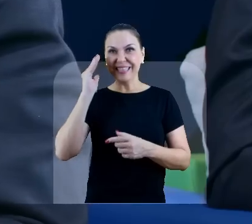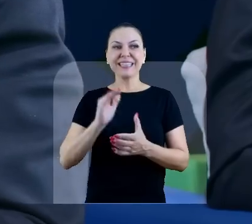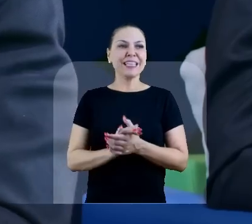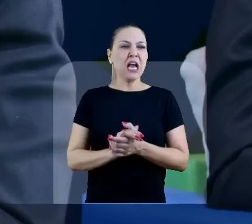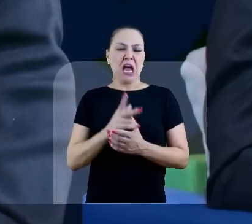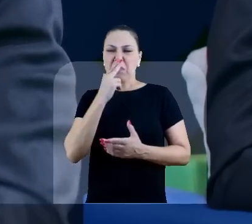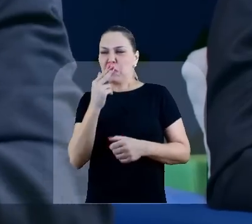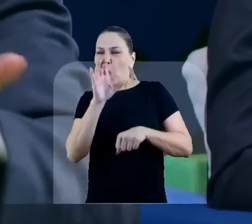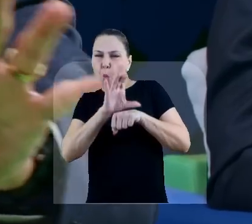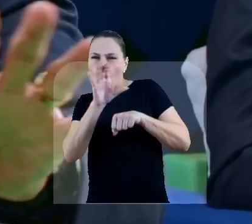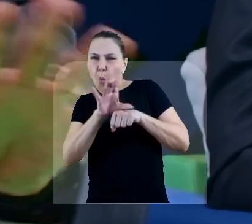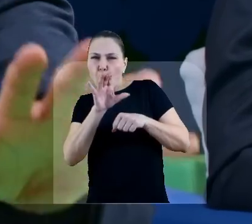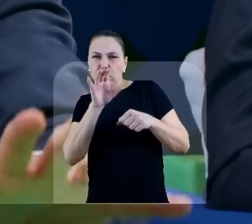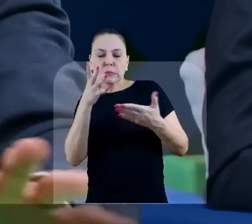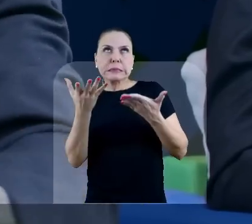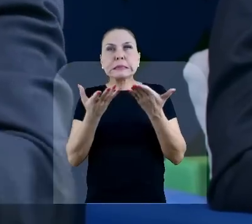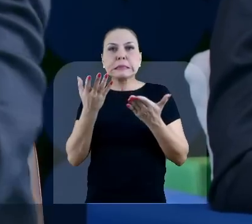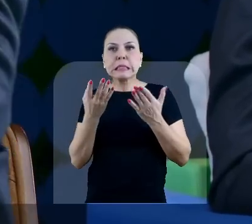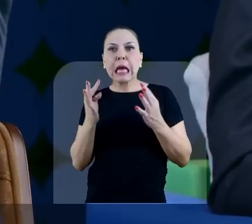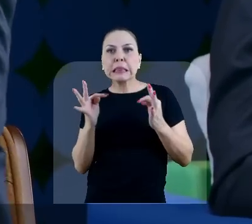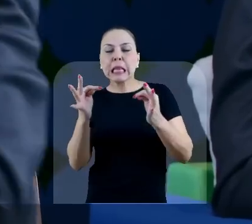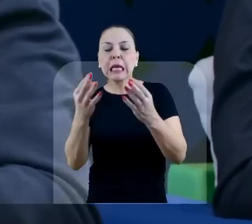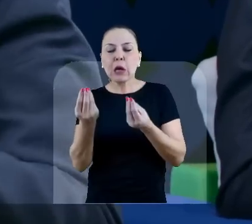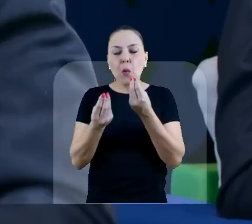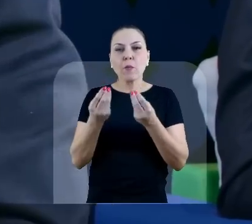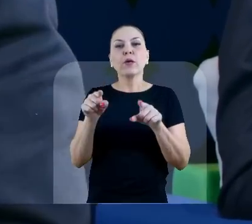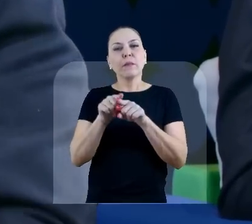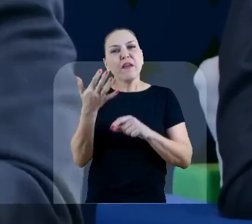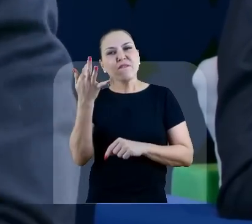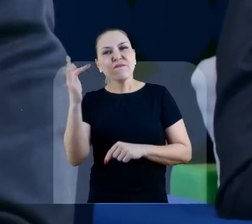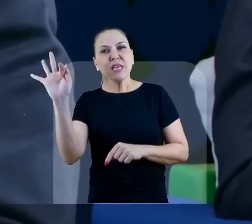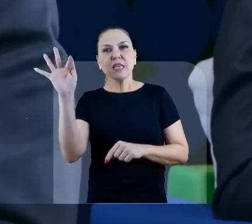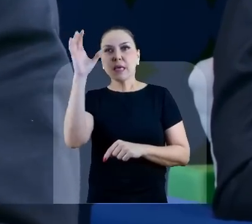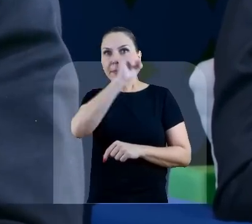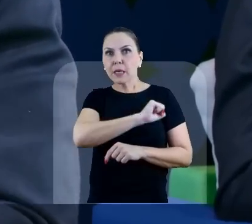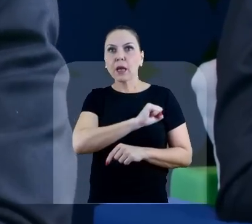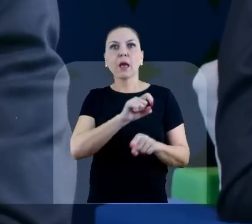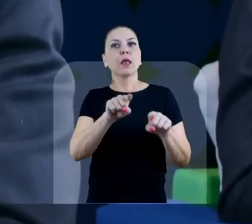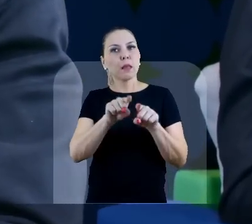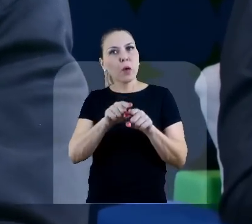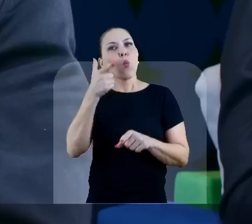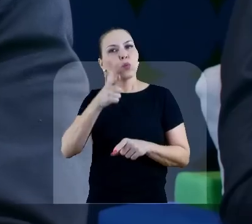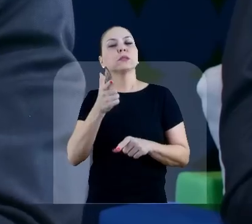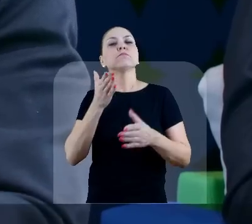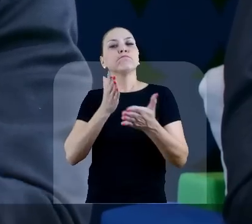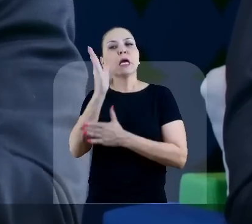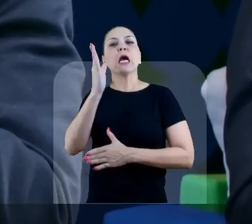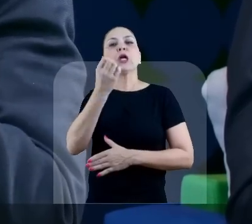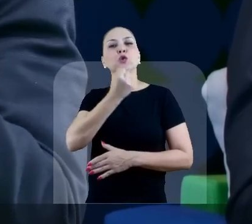01. Olha, um curso tem a parte técnica e a parte de física, vou ser 01. Fui ser 01